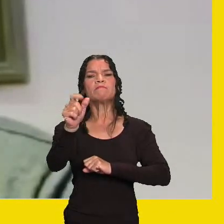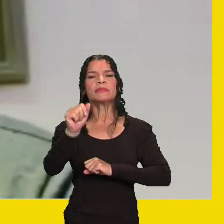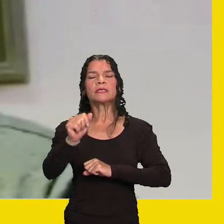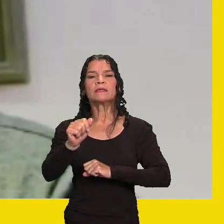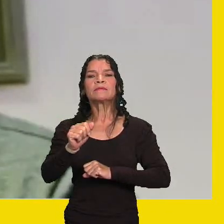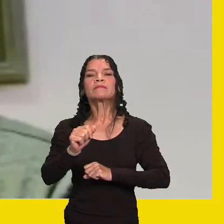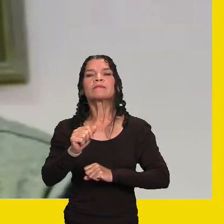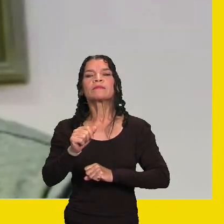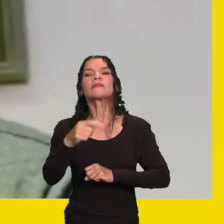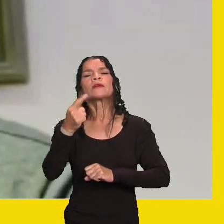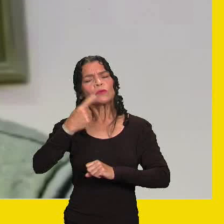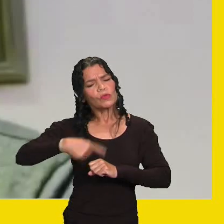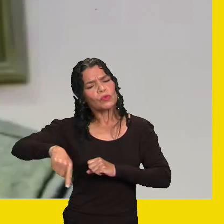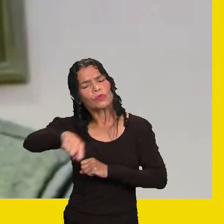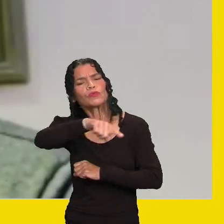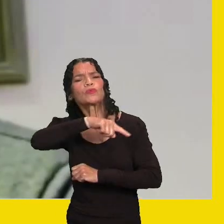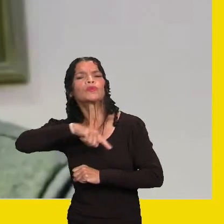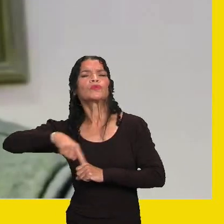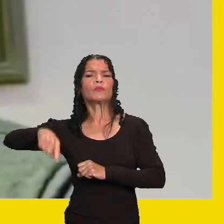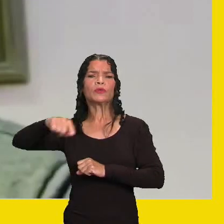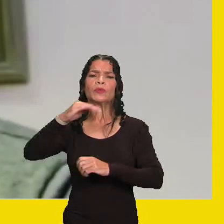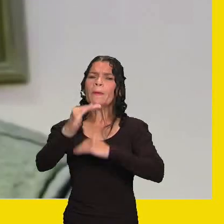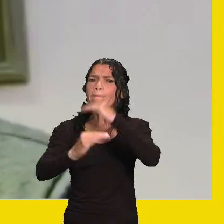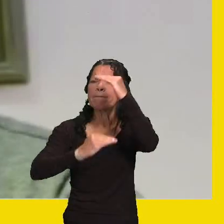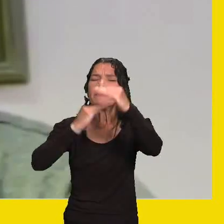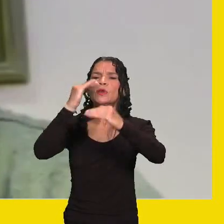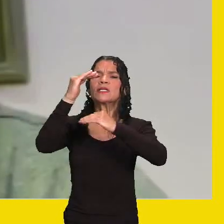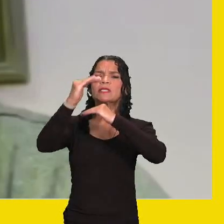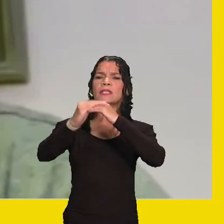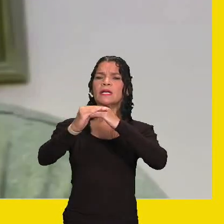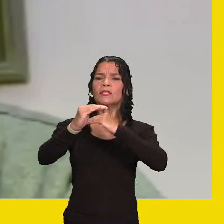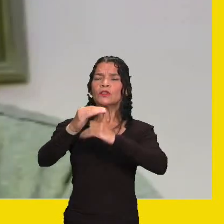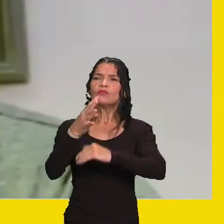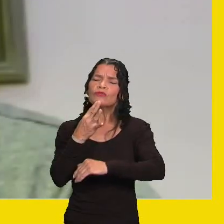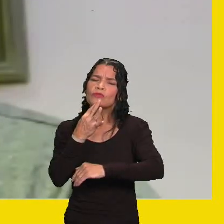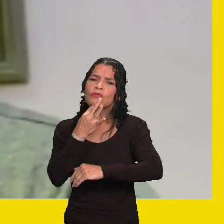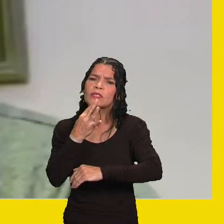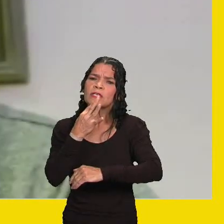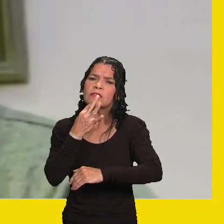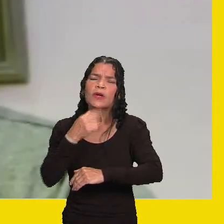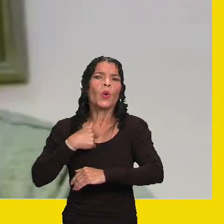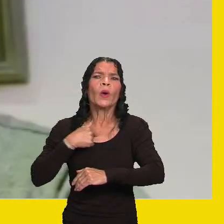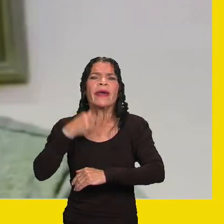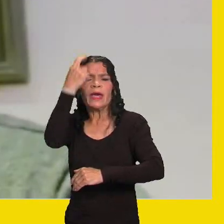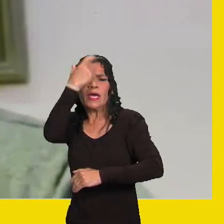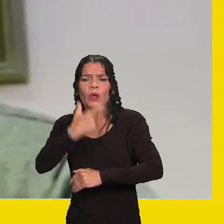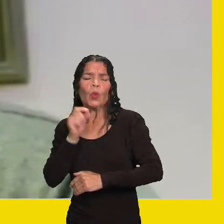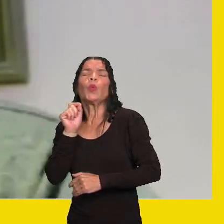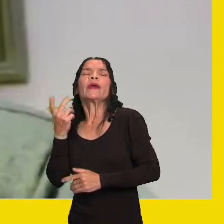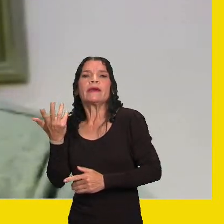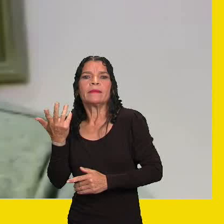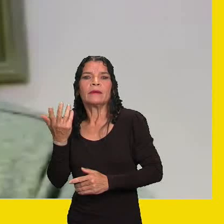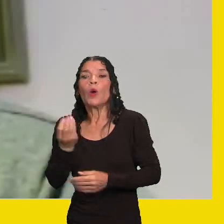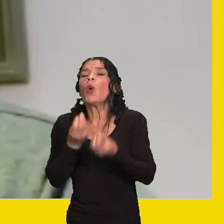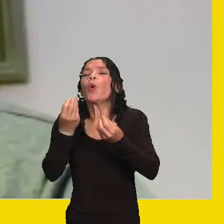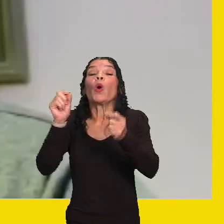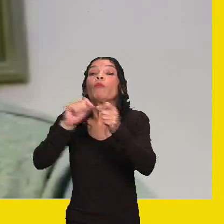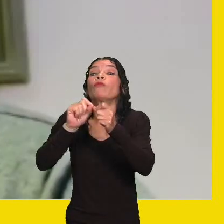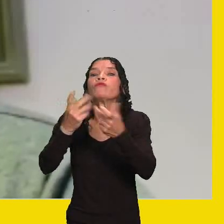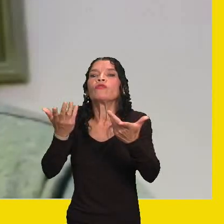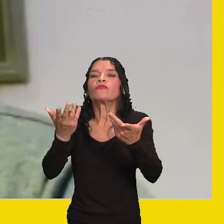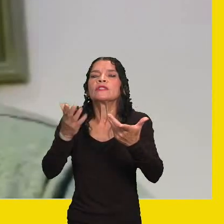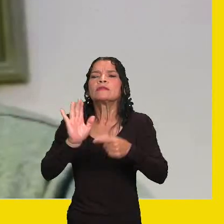sendo, ele passa por esse processo de eu reconhecer onde eu estou, como eu farei para